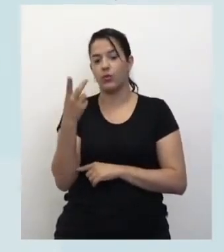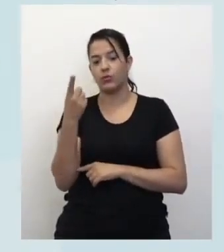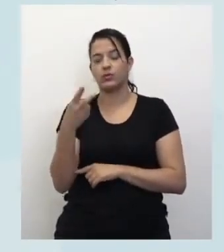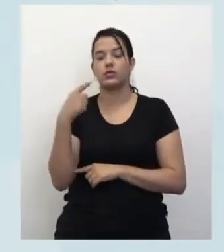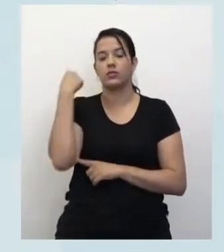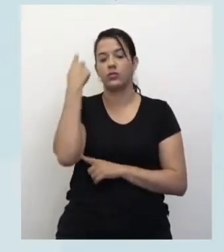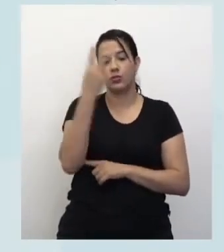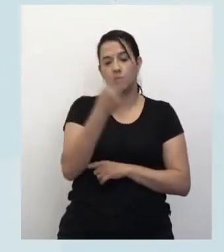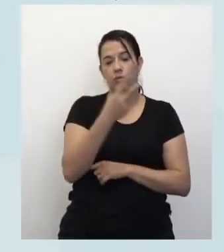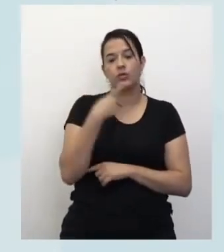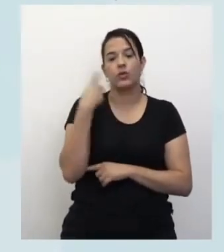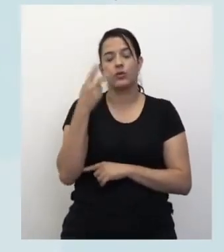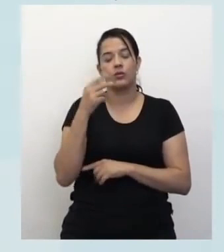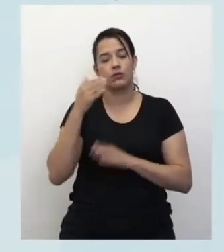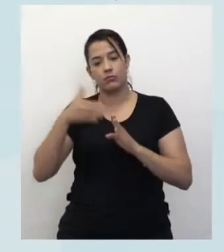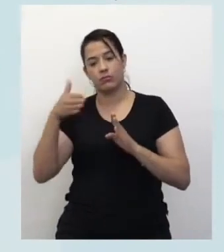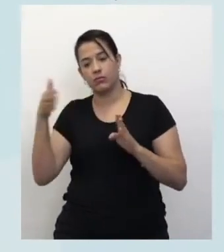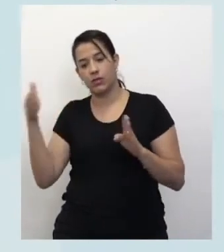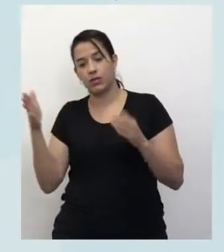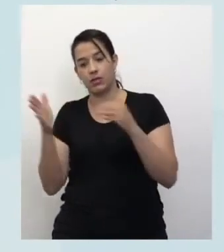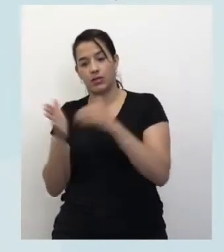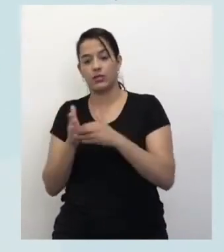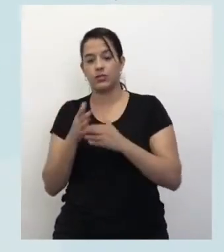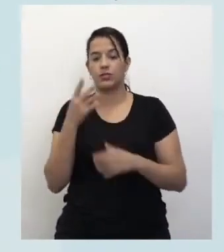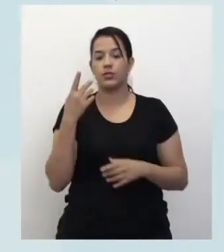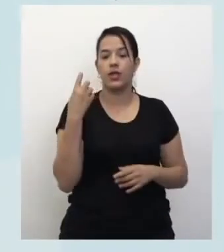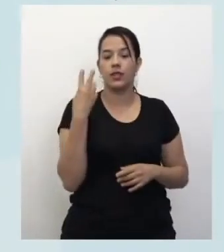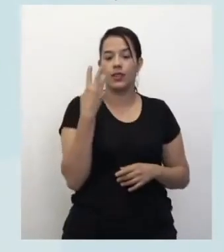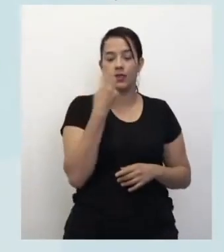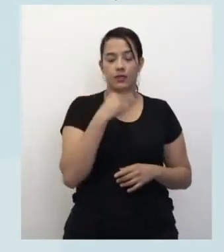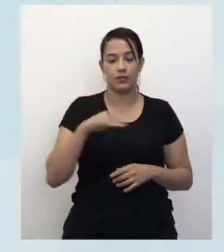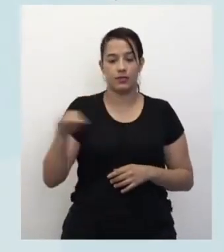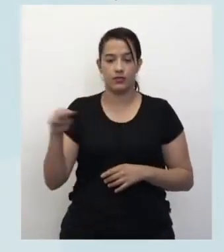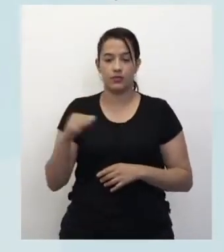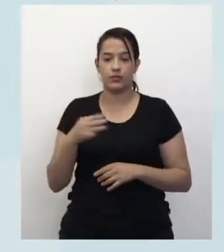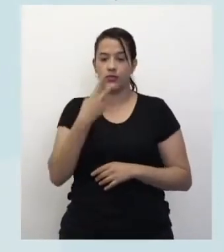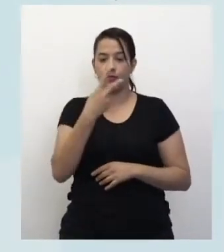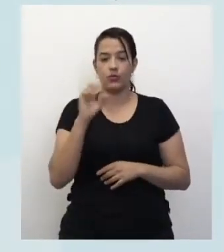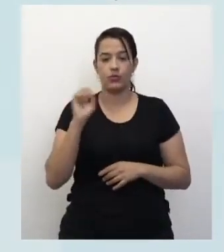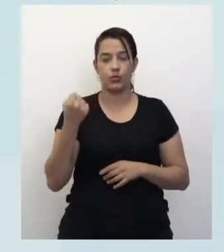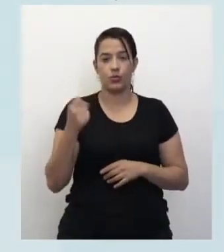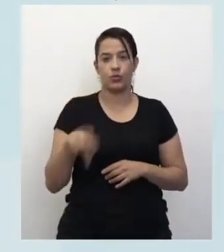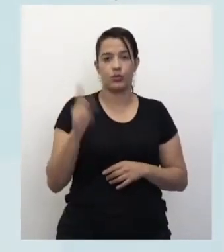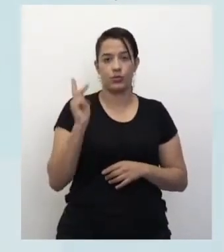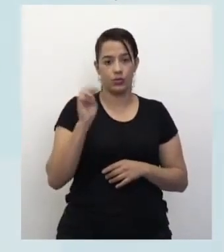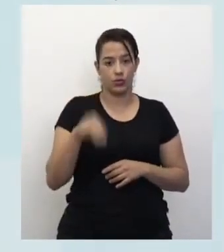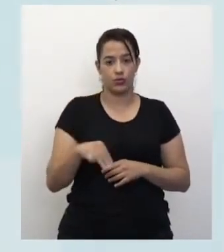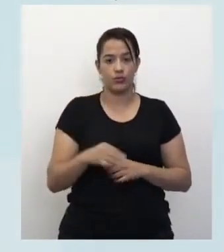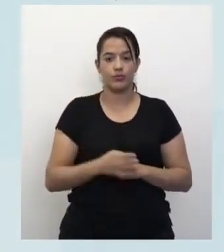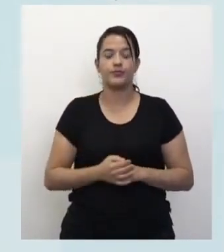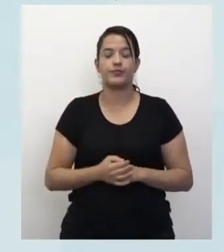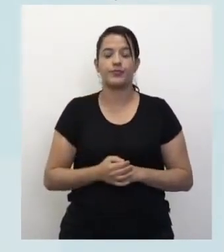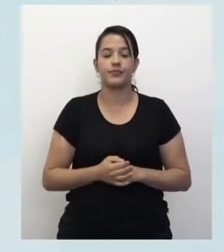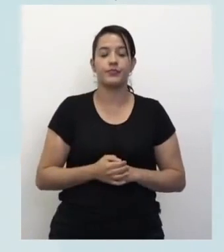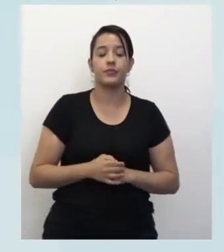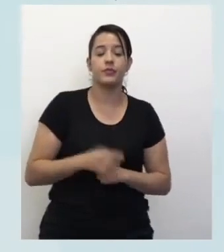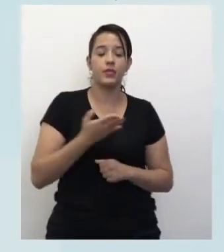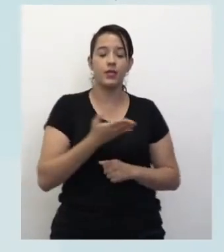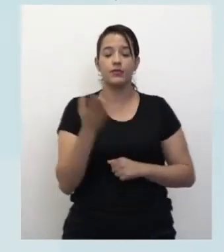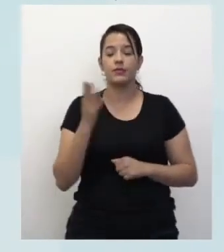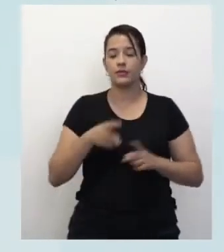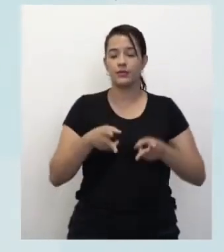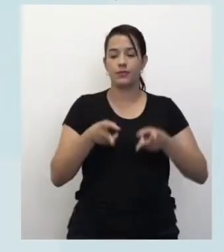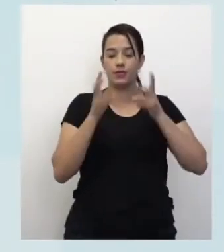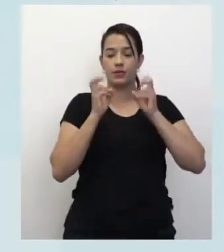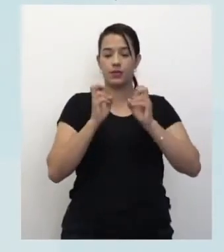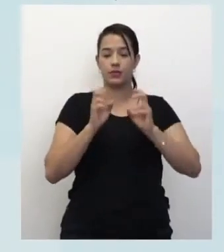12 km, e assim por diante, até chegar em 3 horas e meia, um deslocamento de 28 km. E aí o que que você percebe aqui, ó? Que a